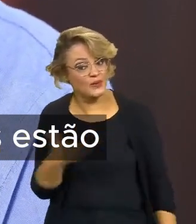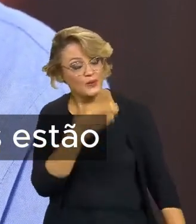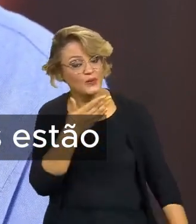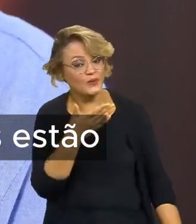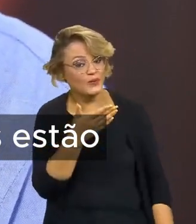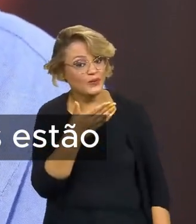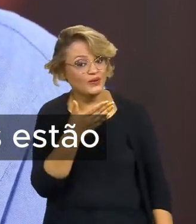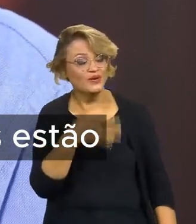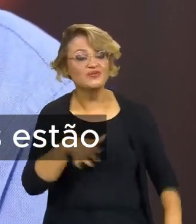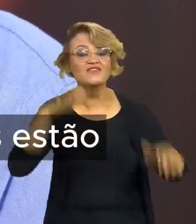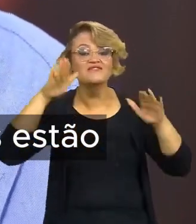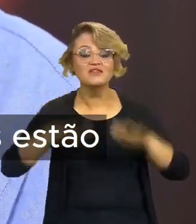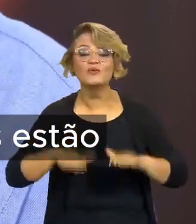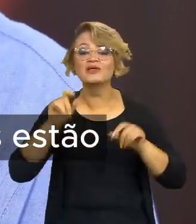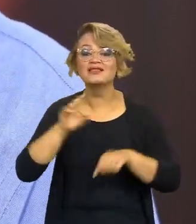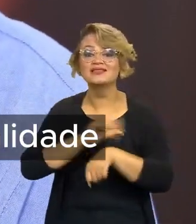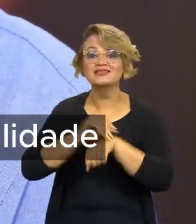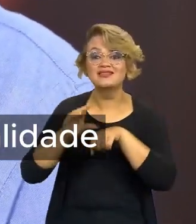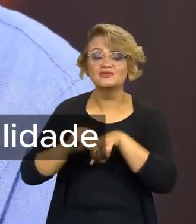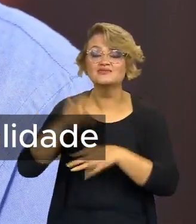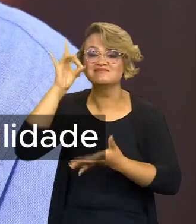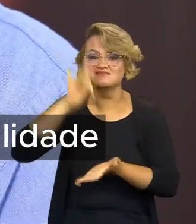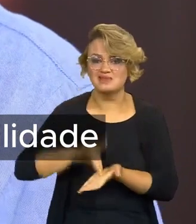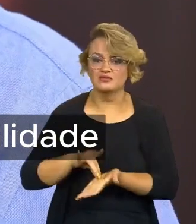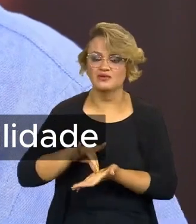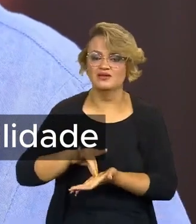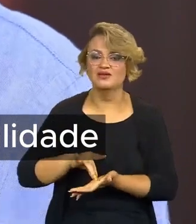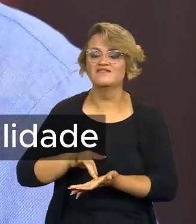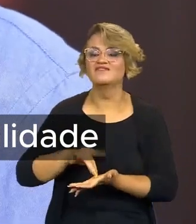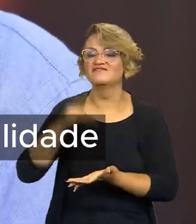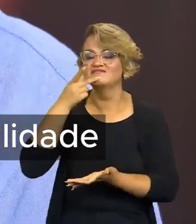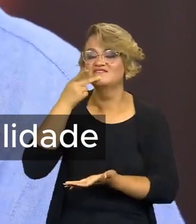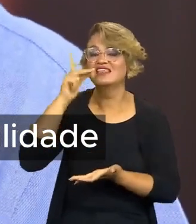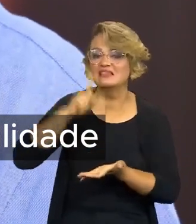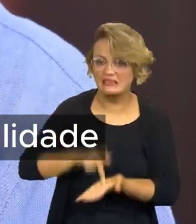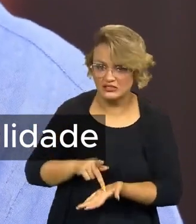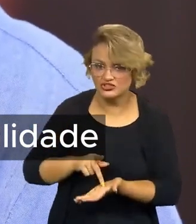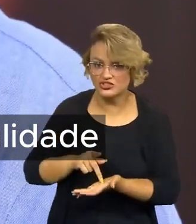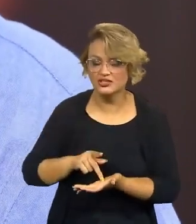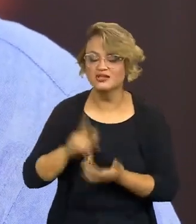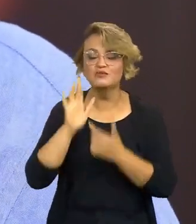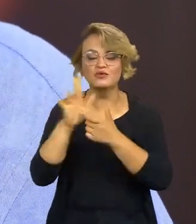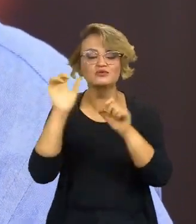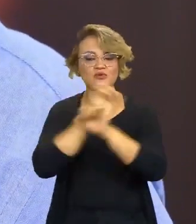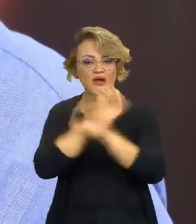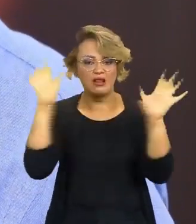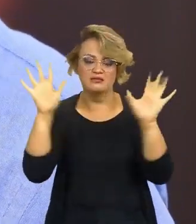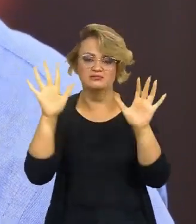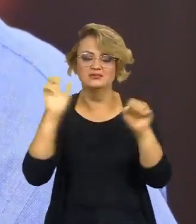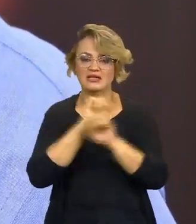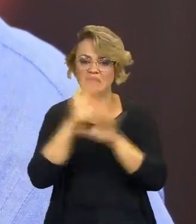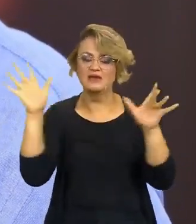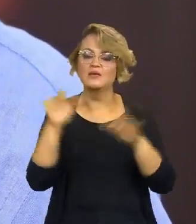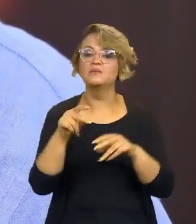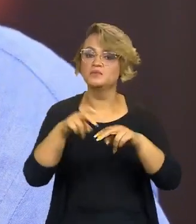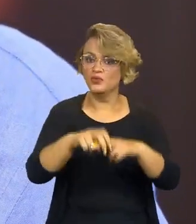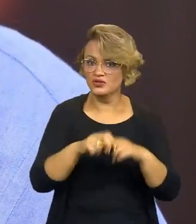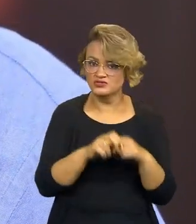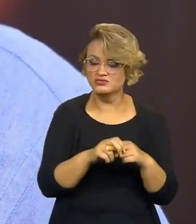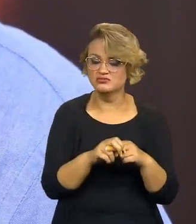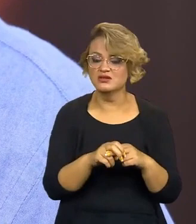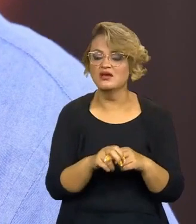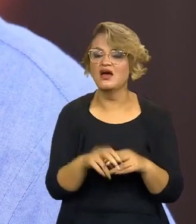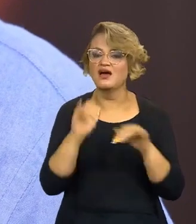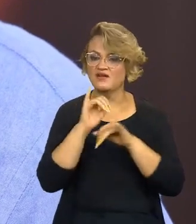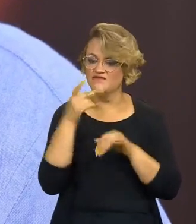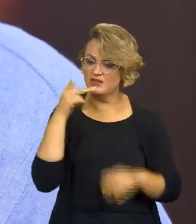nós queremos são os dados do jeito que eles estão Como foram apurado com a maior clareza é maior realidade por isso eu quero dizer para você